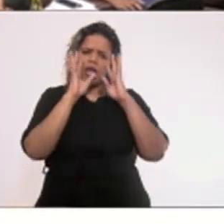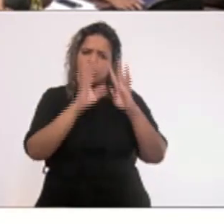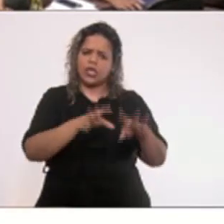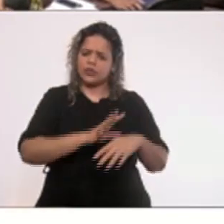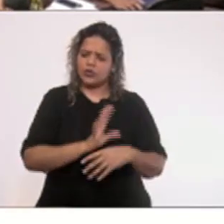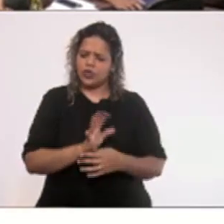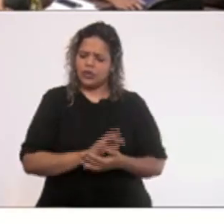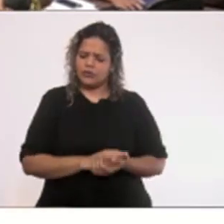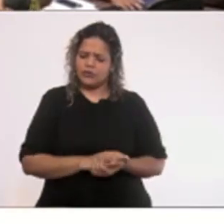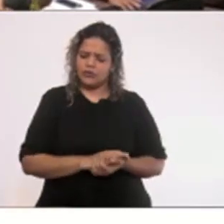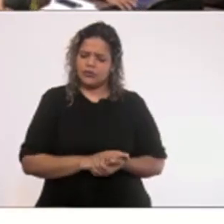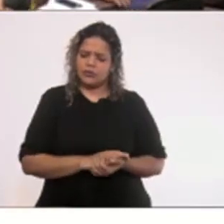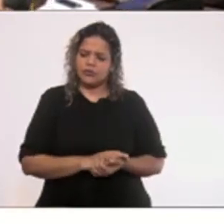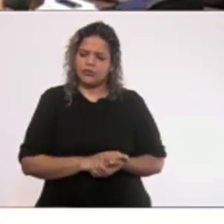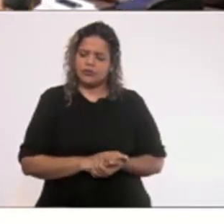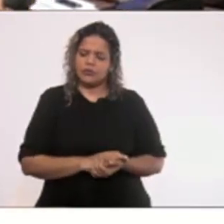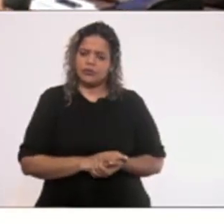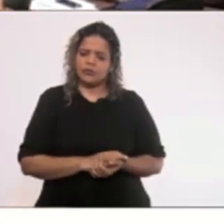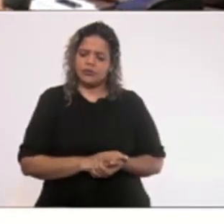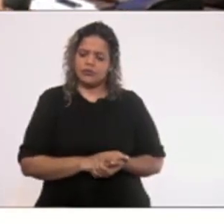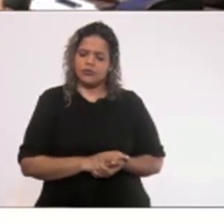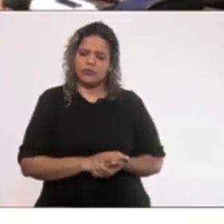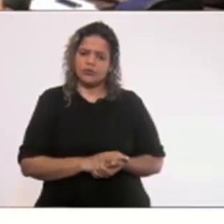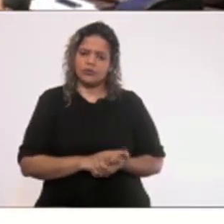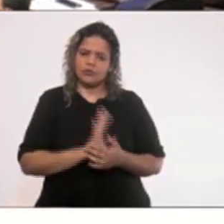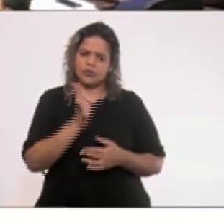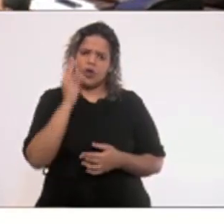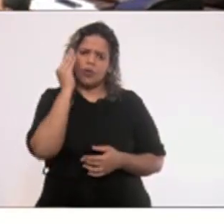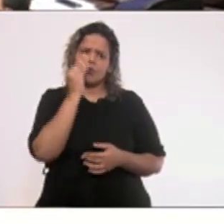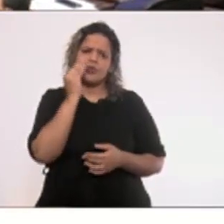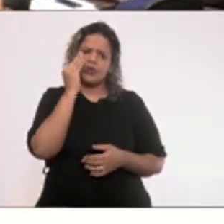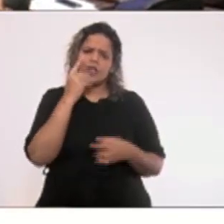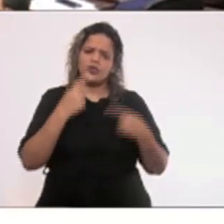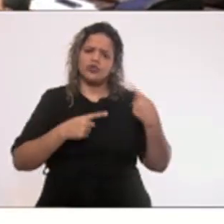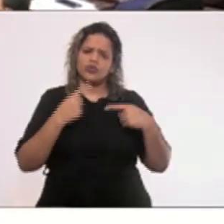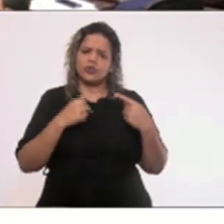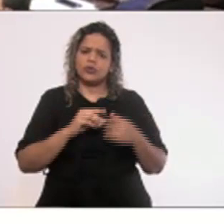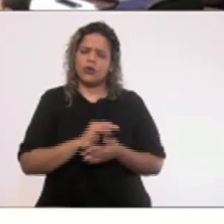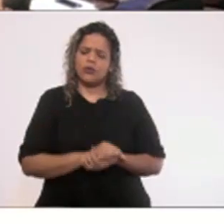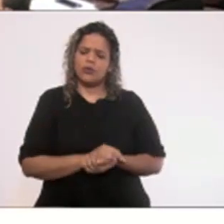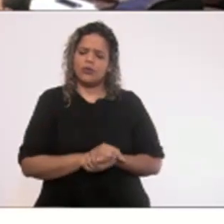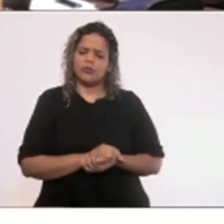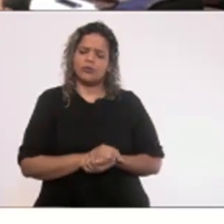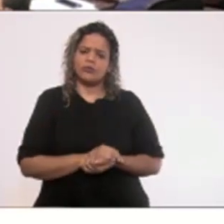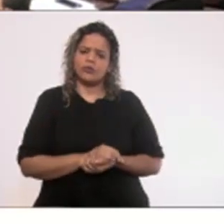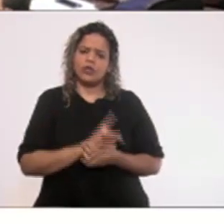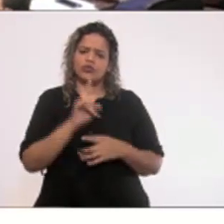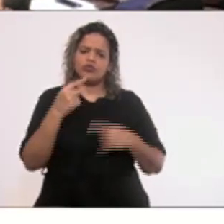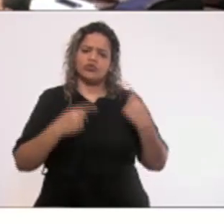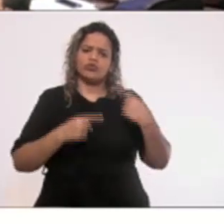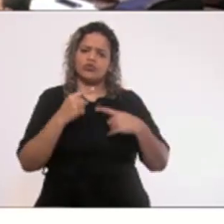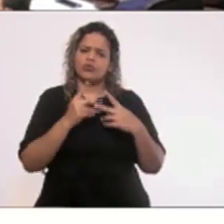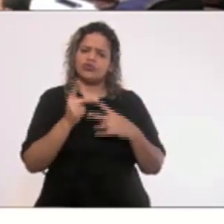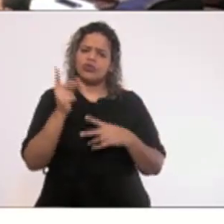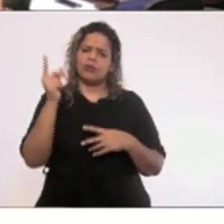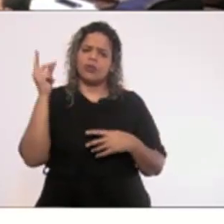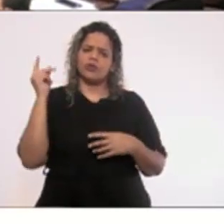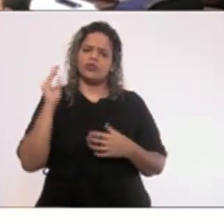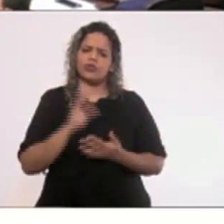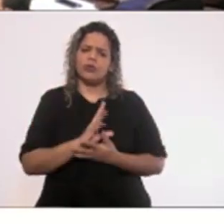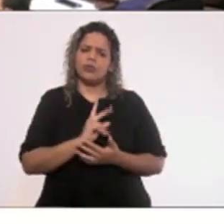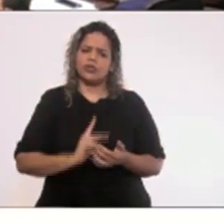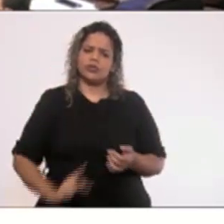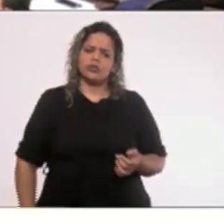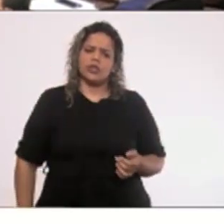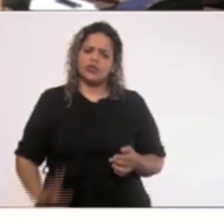Vossa Excelência. Vamos votar no plenário. Senhor presidente. Já foi dada oportunidade para discussão. A discussão já passou, senhor